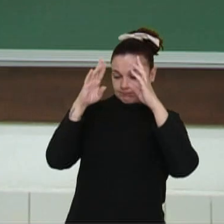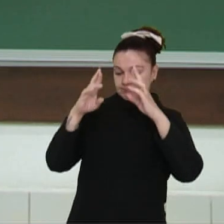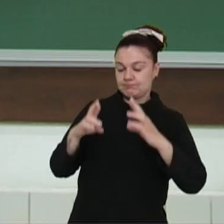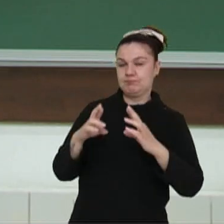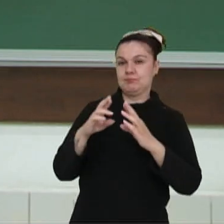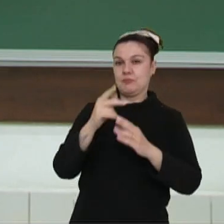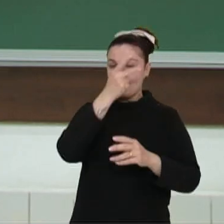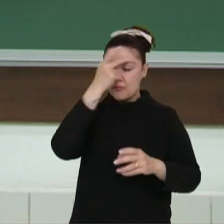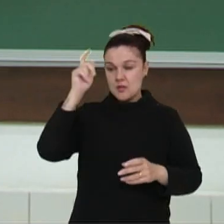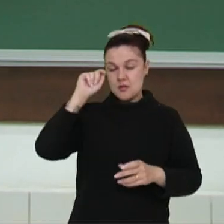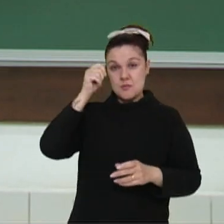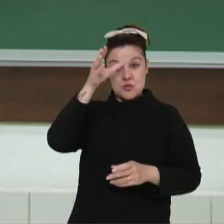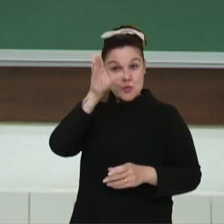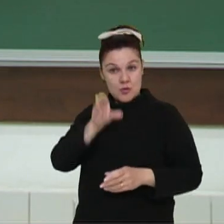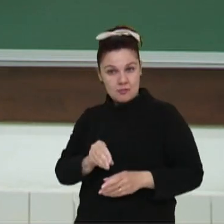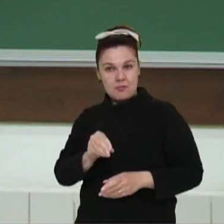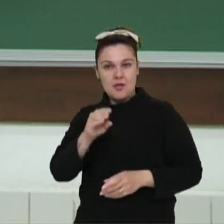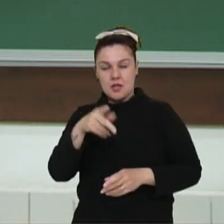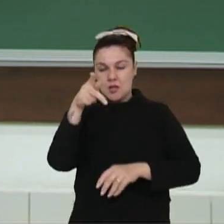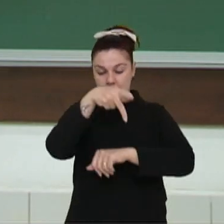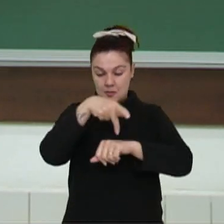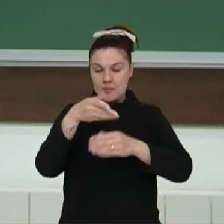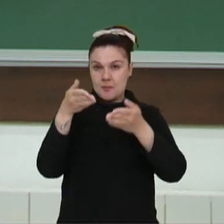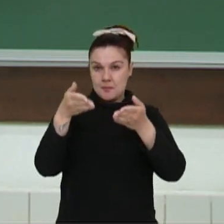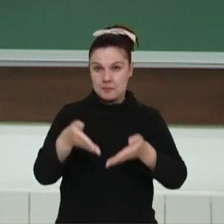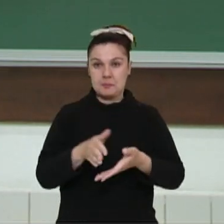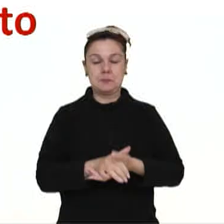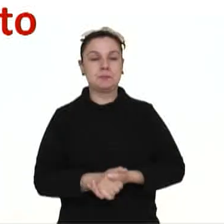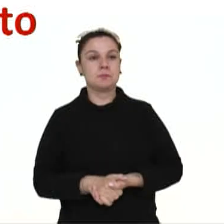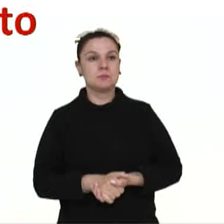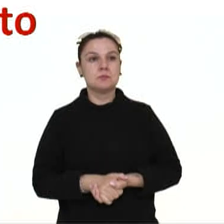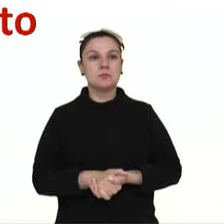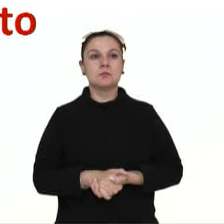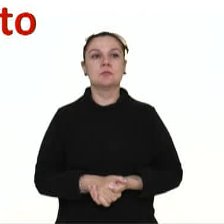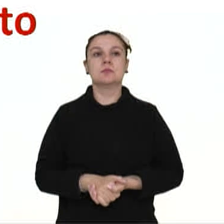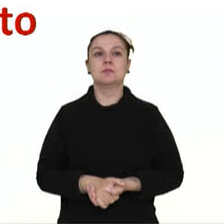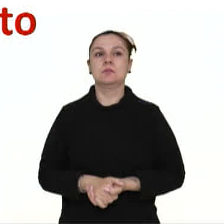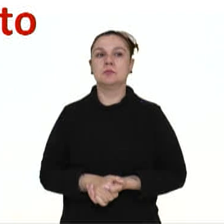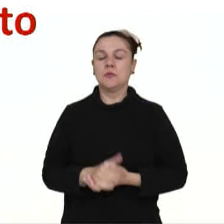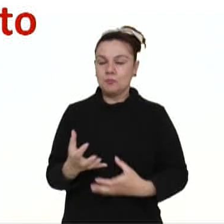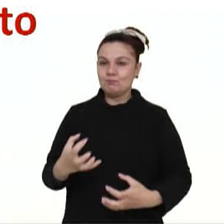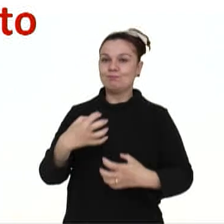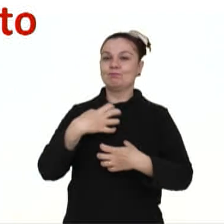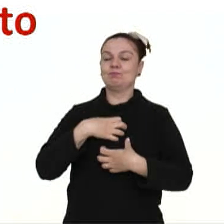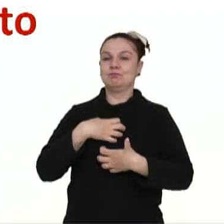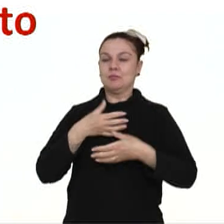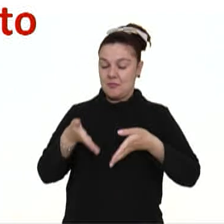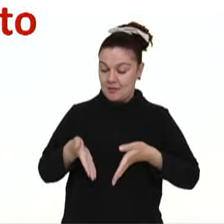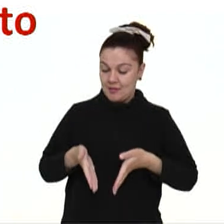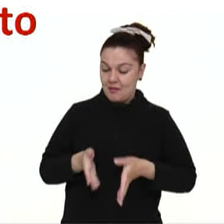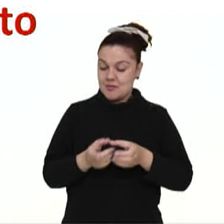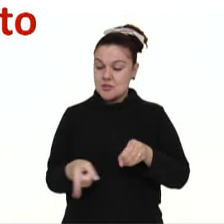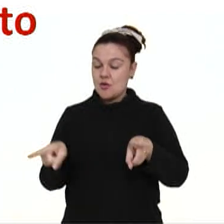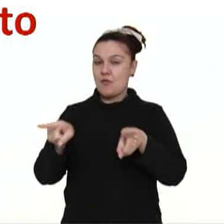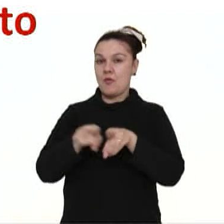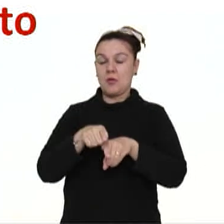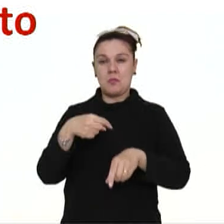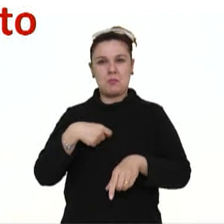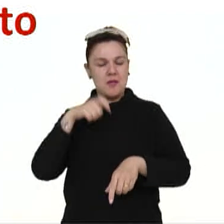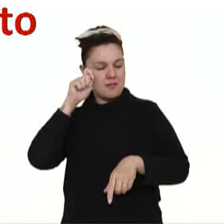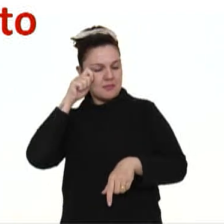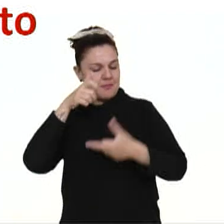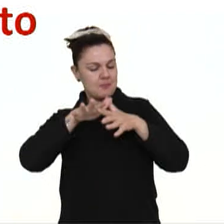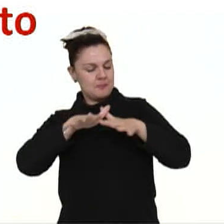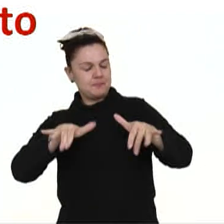negras afrodescendentes no nosso país. E vamos ler então. O banzo renasce em mim, do negror de meus oceanos,